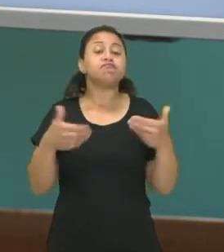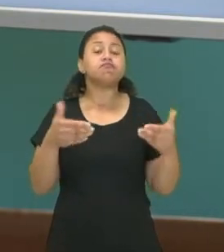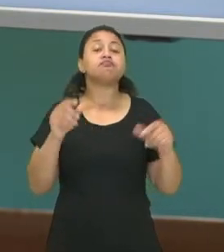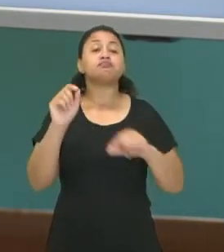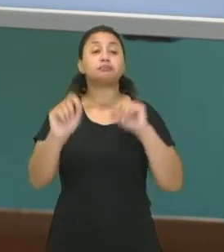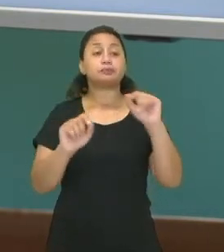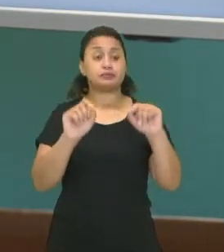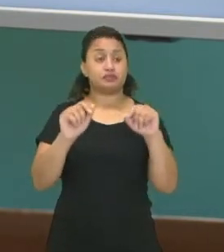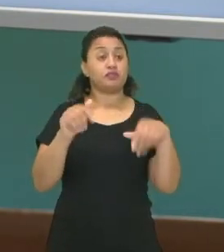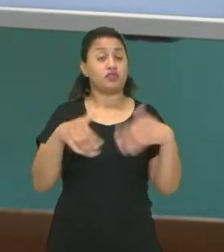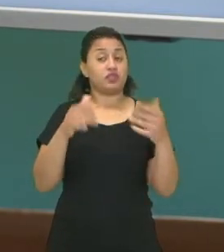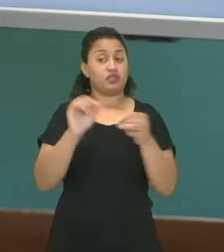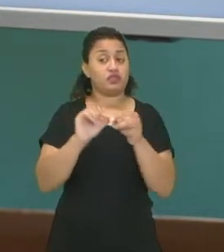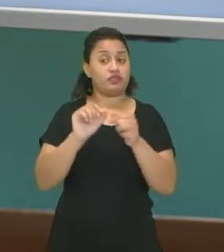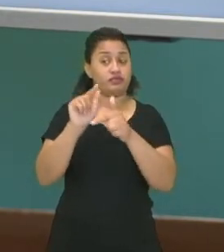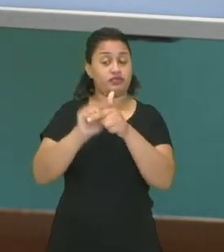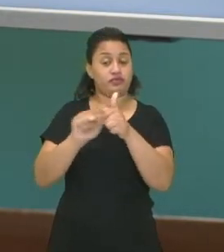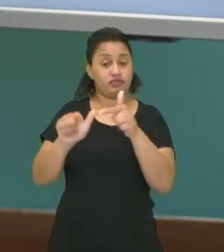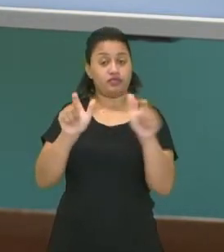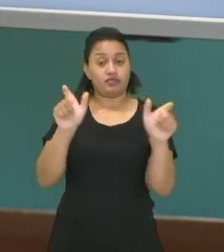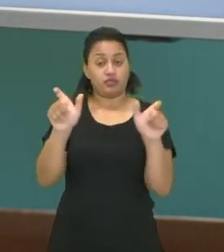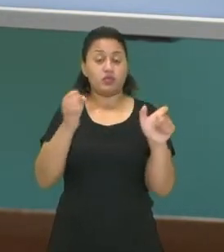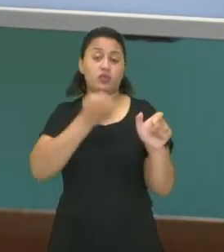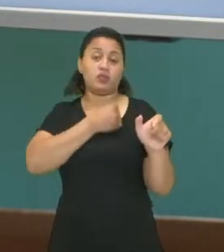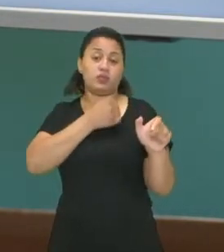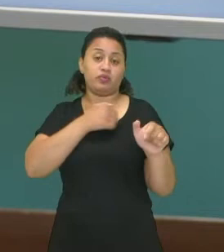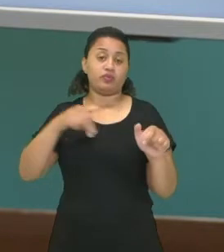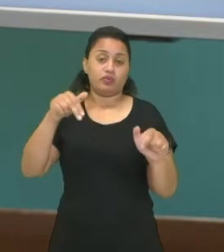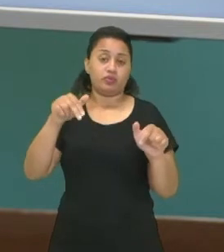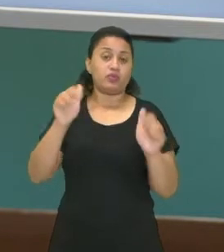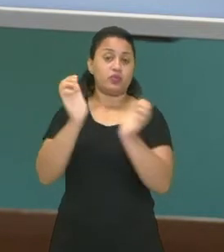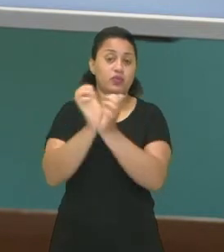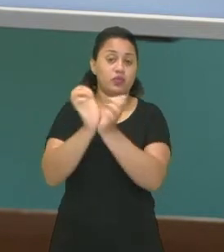Então, quando a gente faz essa divisão por dois números naturais,